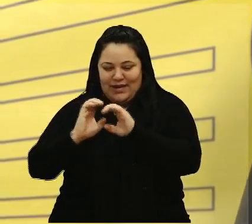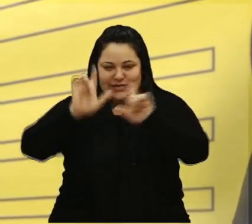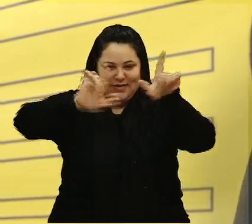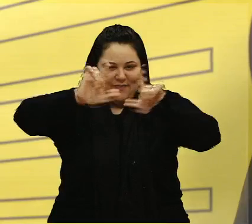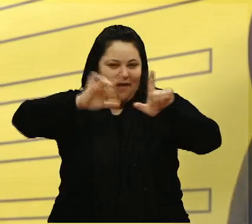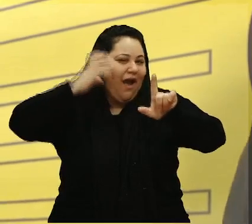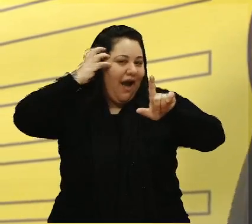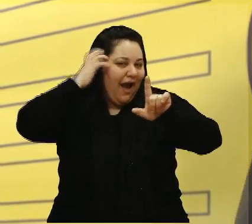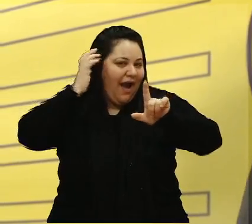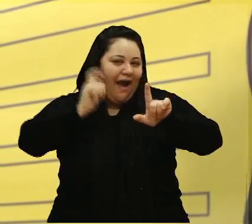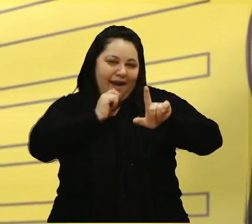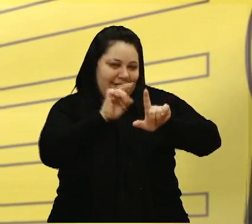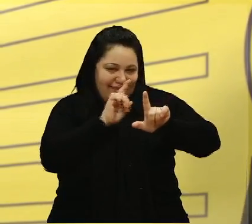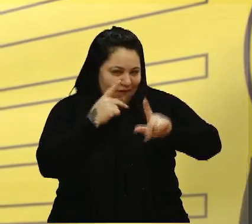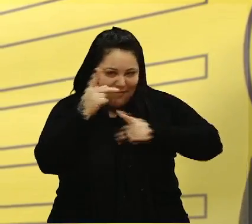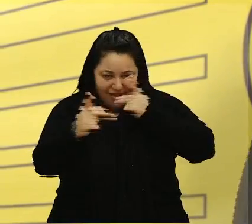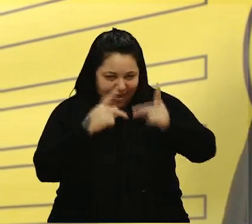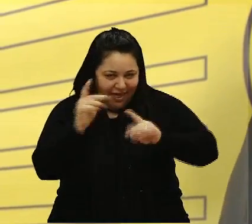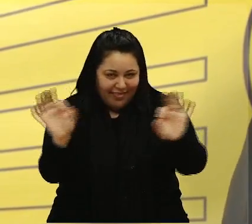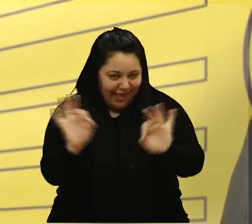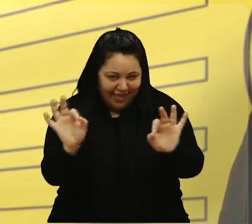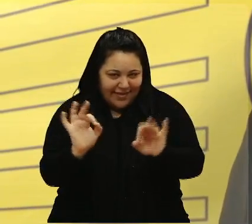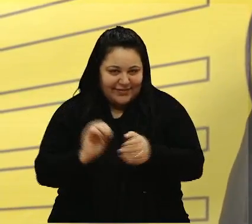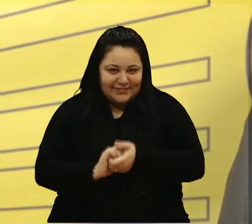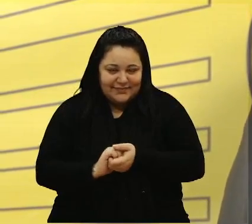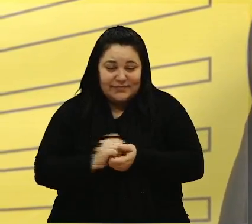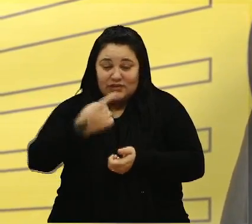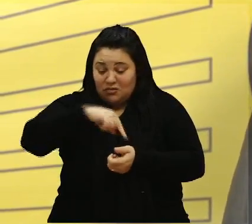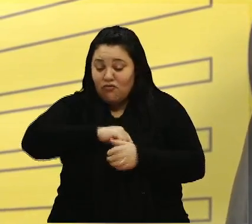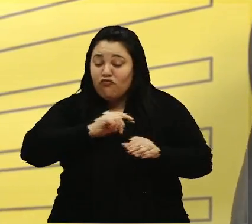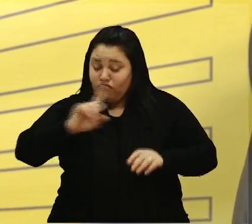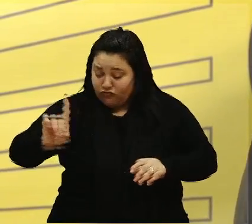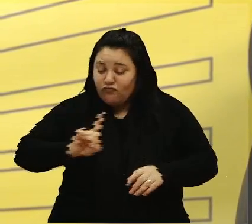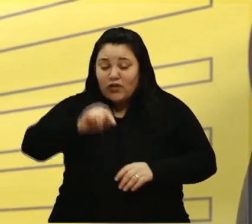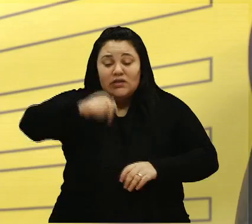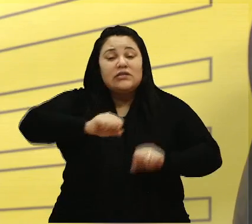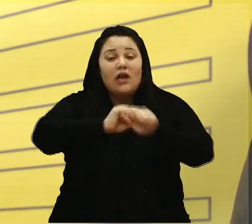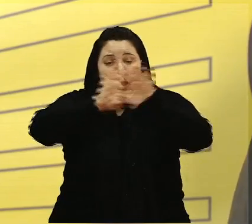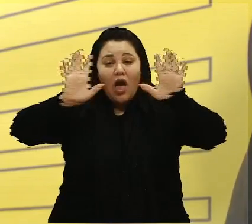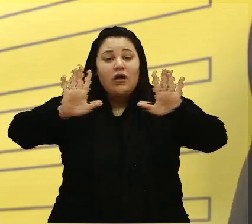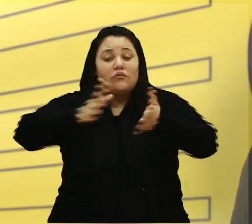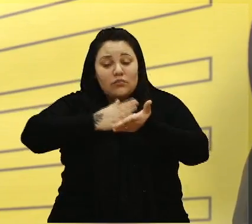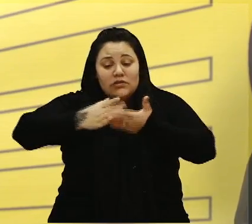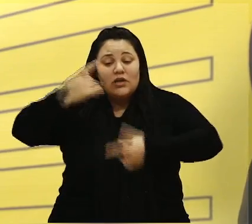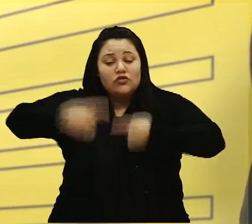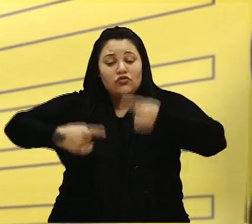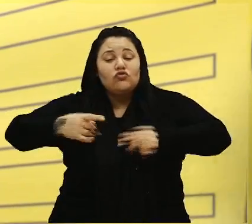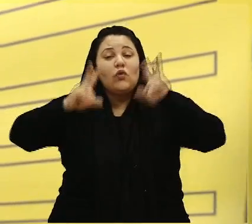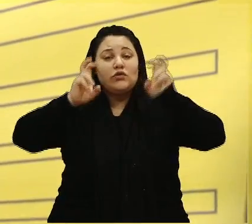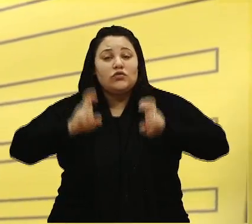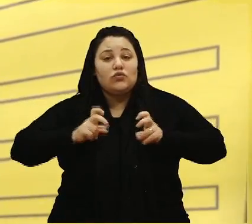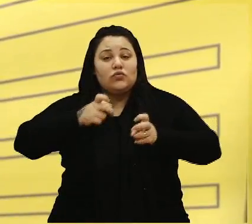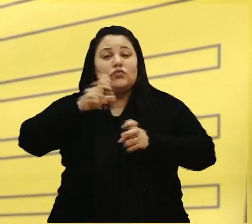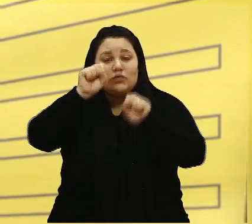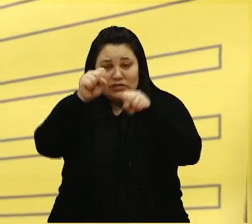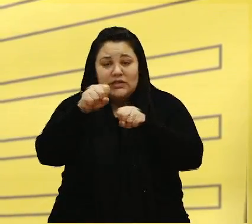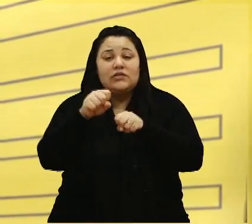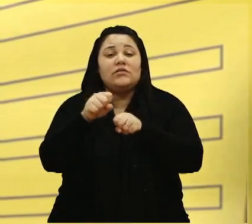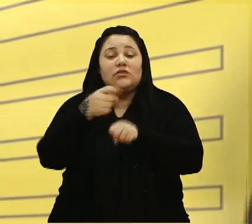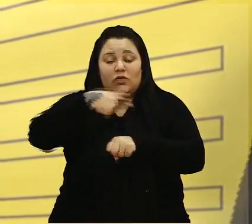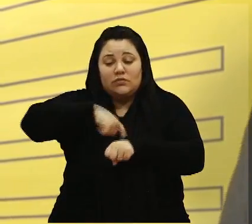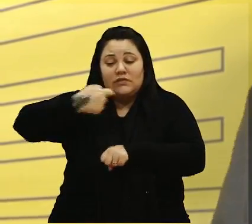mais. Então, eu vim aqui esclarecer que nós temos que começar a debater esse assunto. E que nós temos que tentar resolver esse